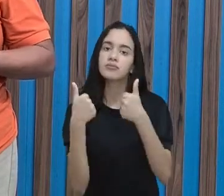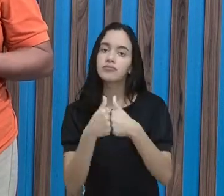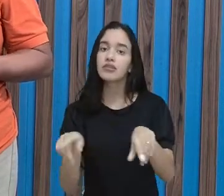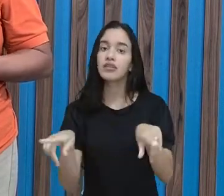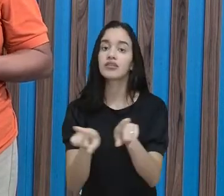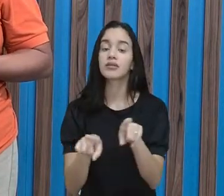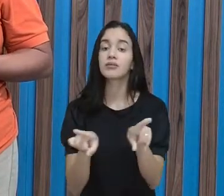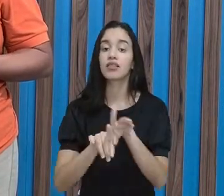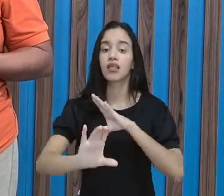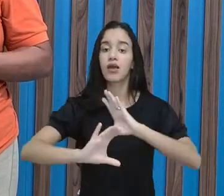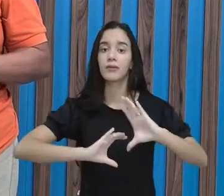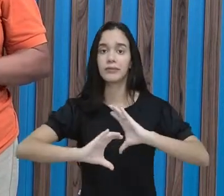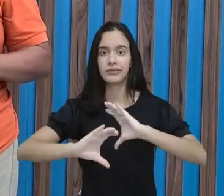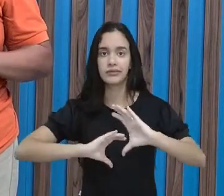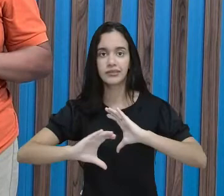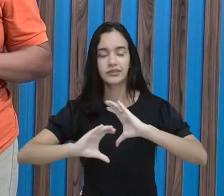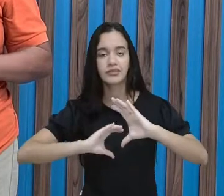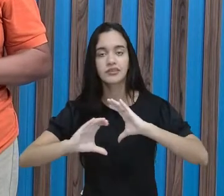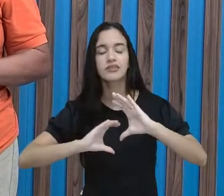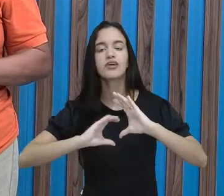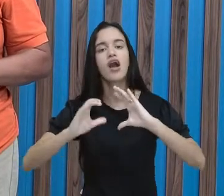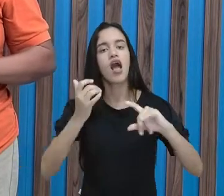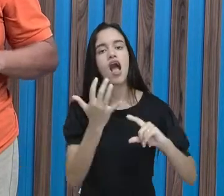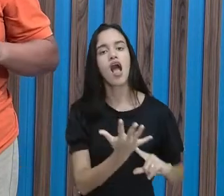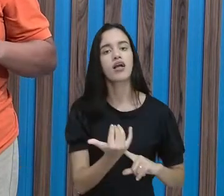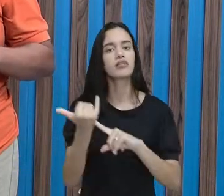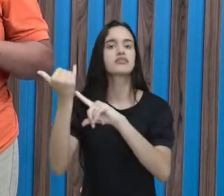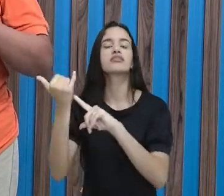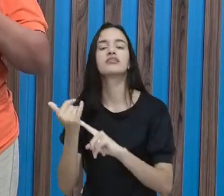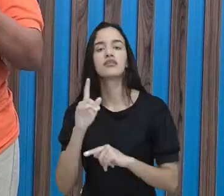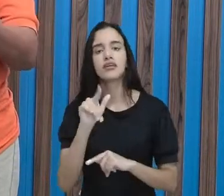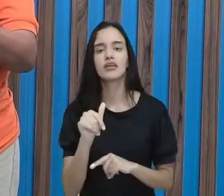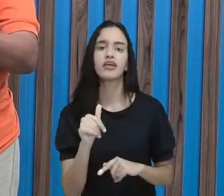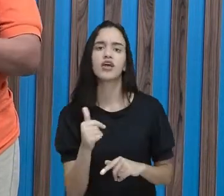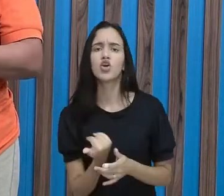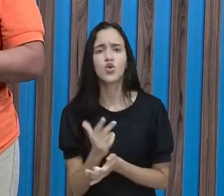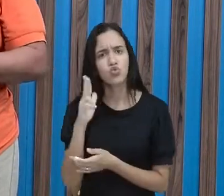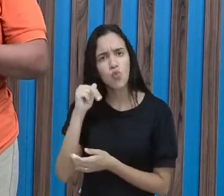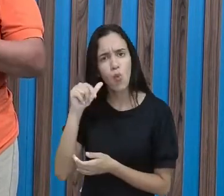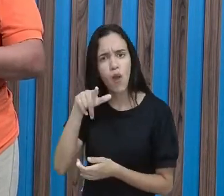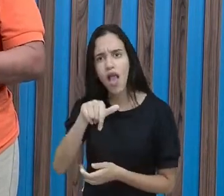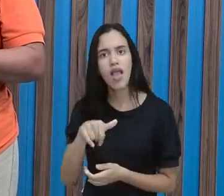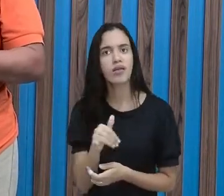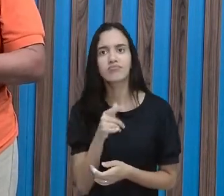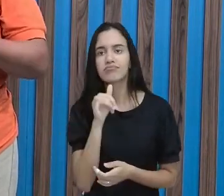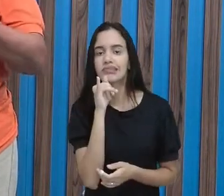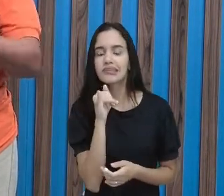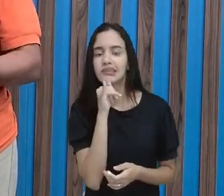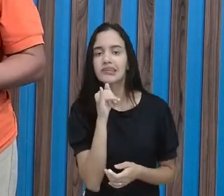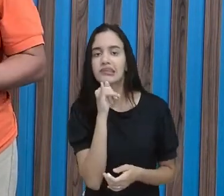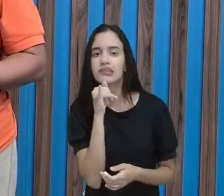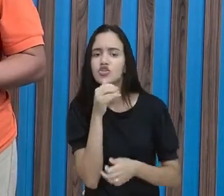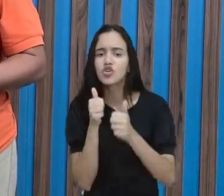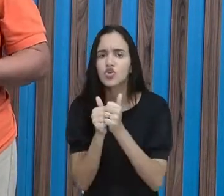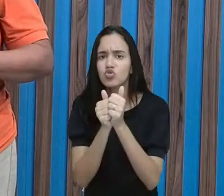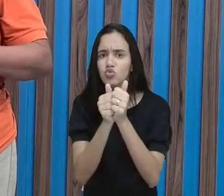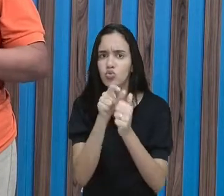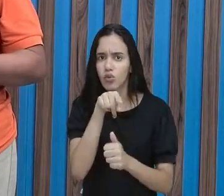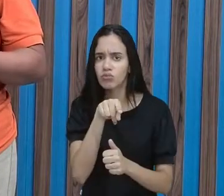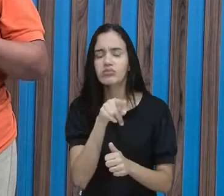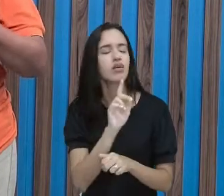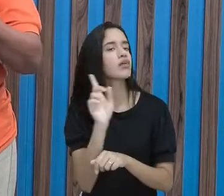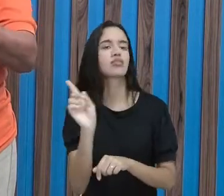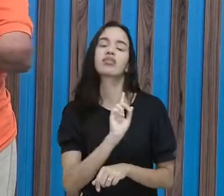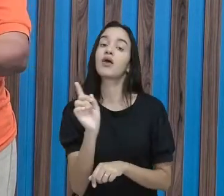na comunicação. Então, a tecnologia, ela nunca, ela vai estar sempre junto com você, porque as